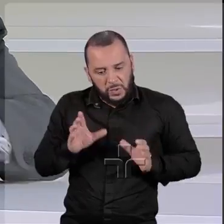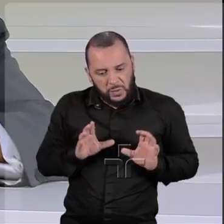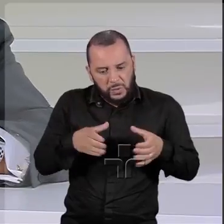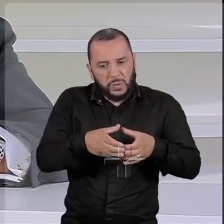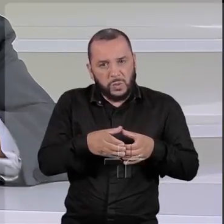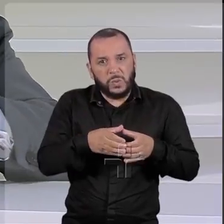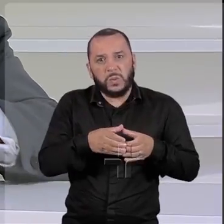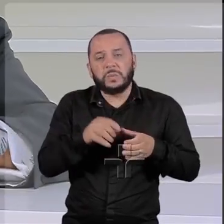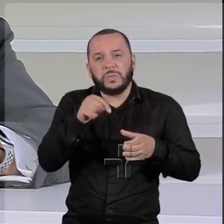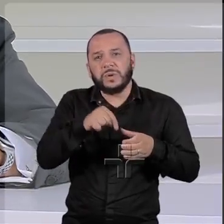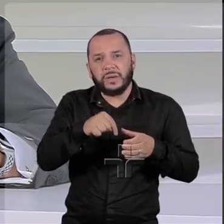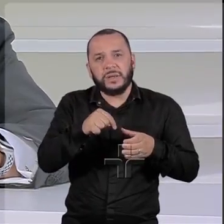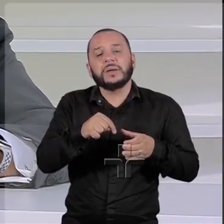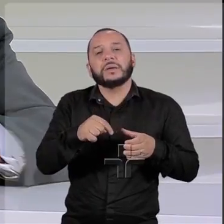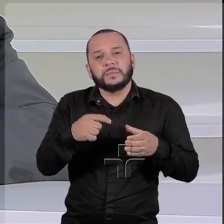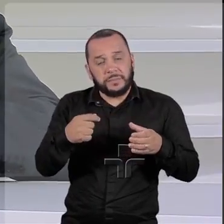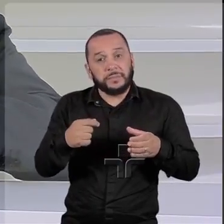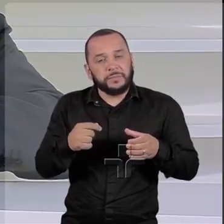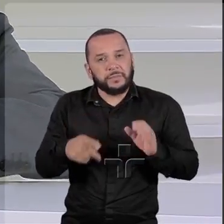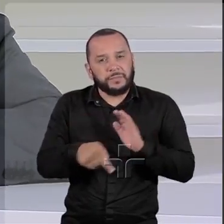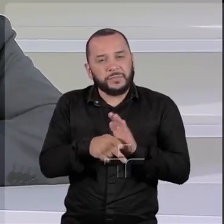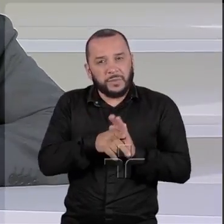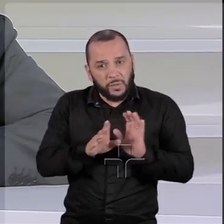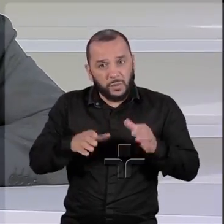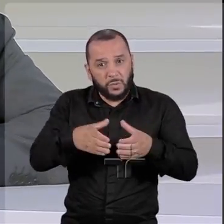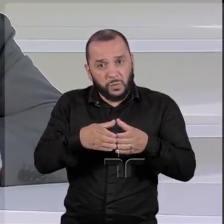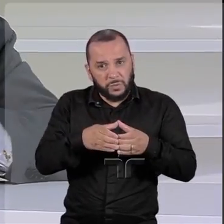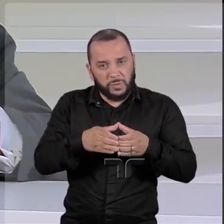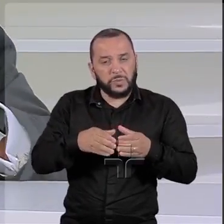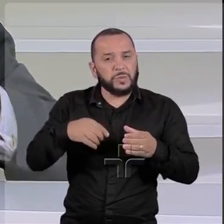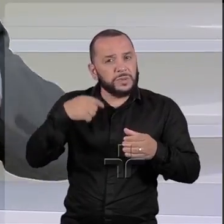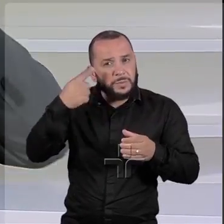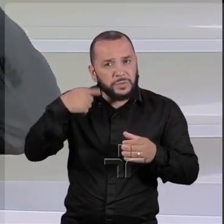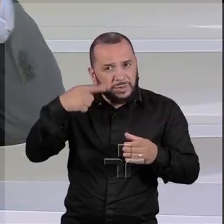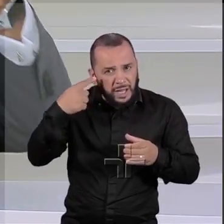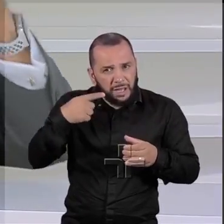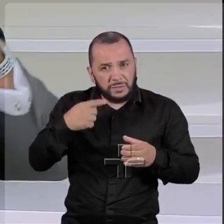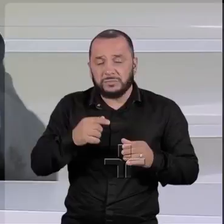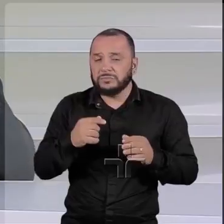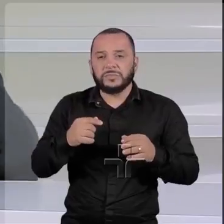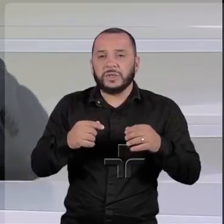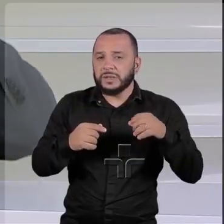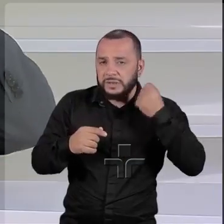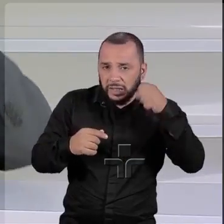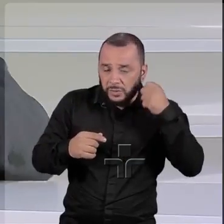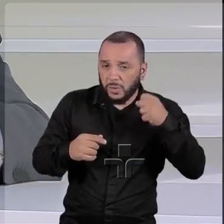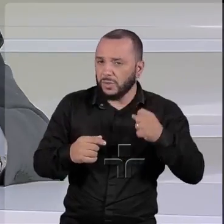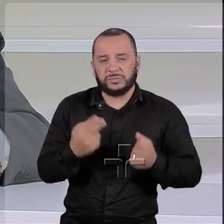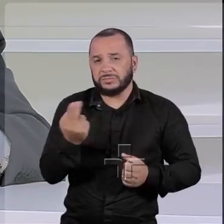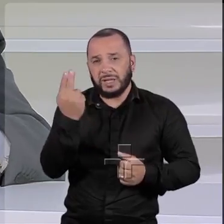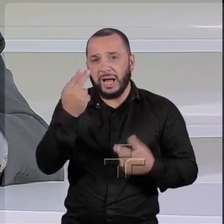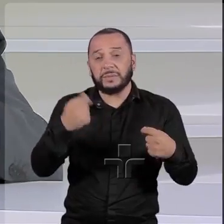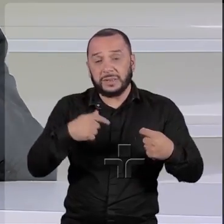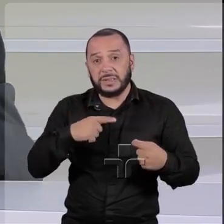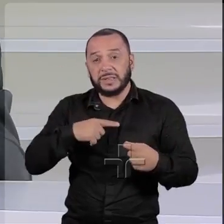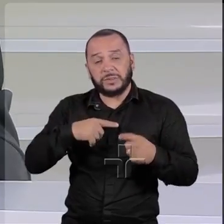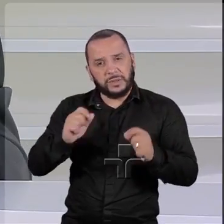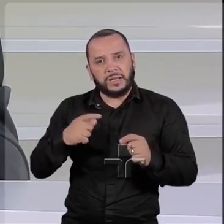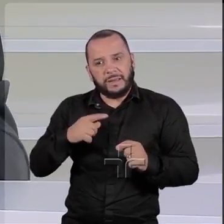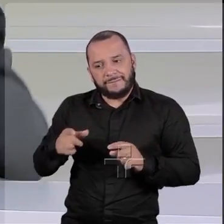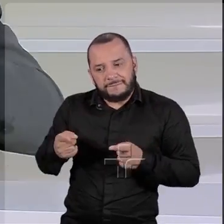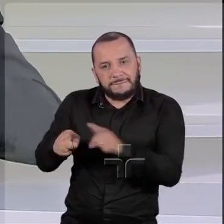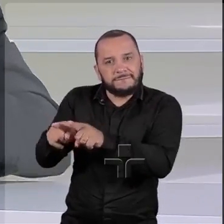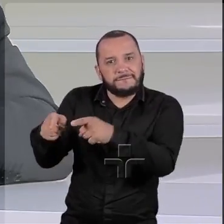coalizões são com partidos, né? Mas eu acho que, dada essa condição que você mesmo acentuou,